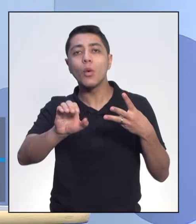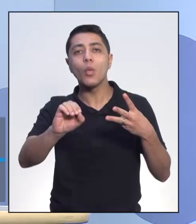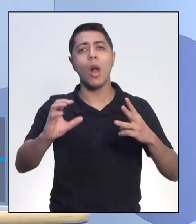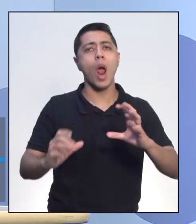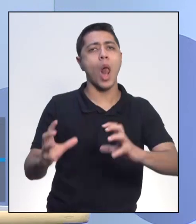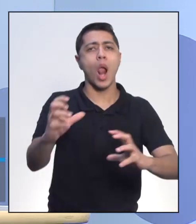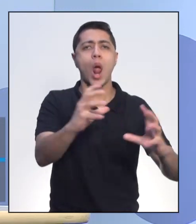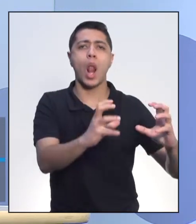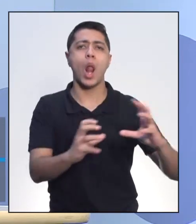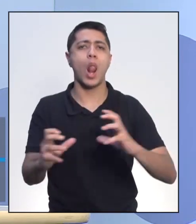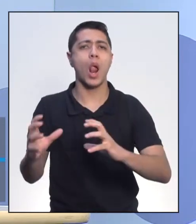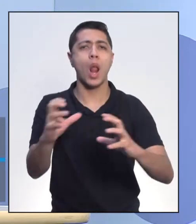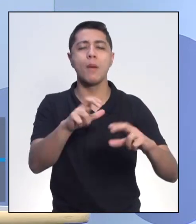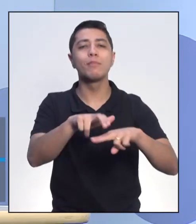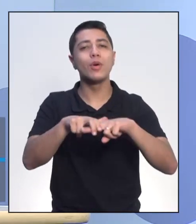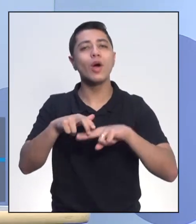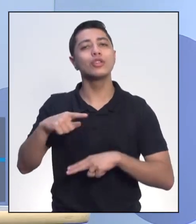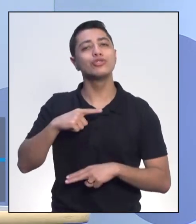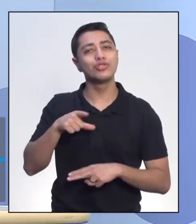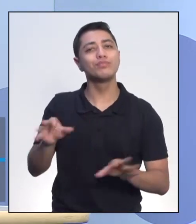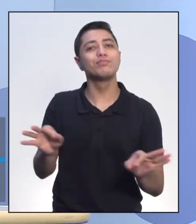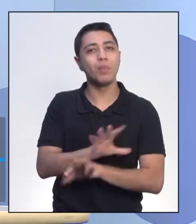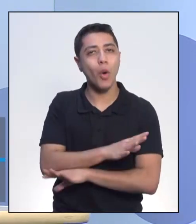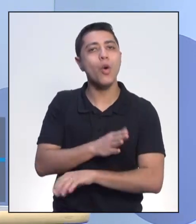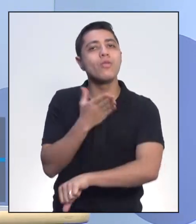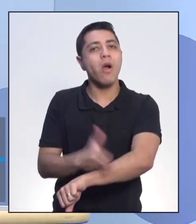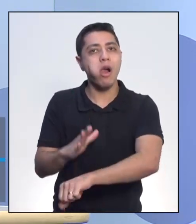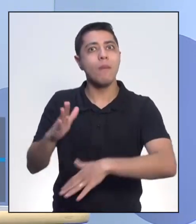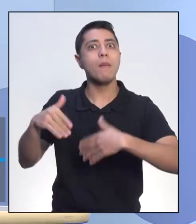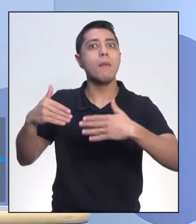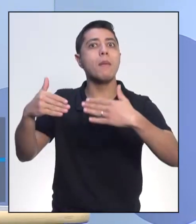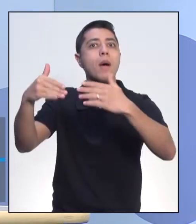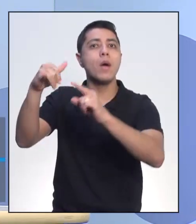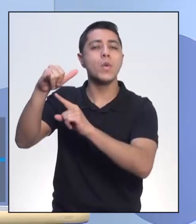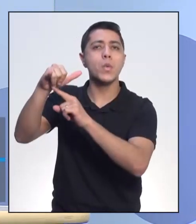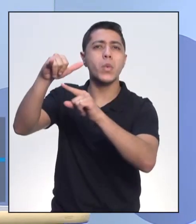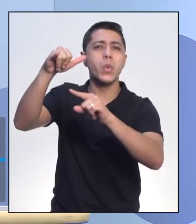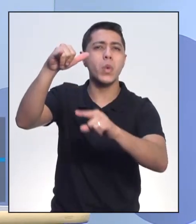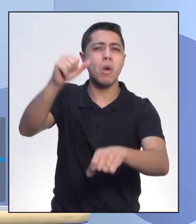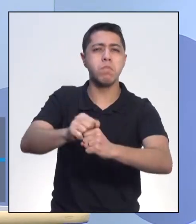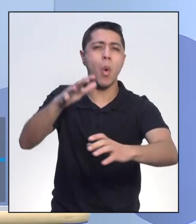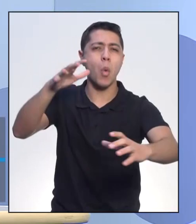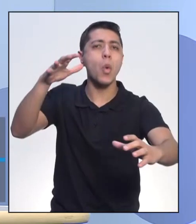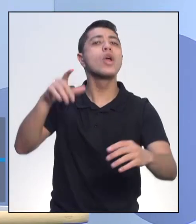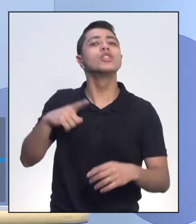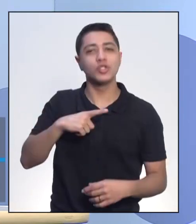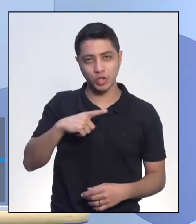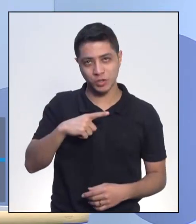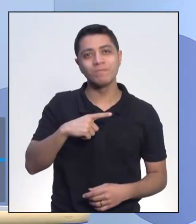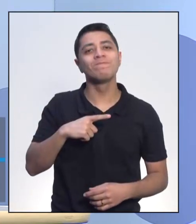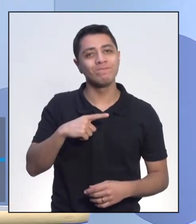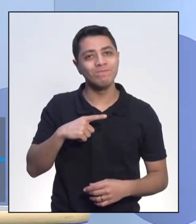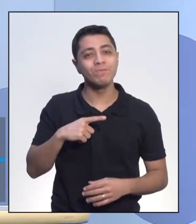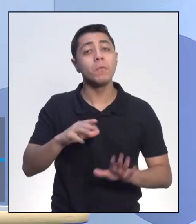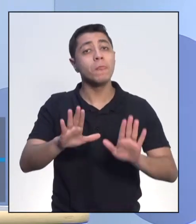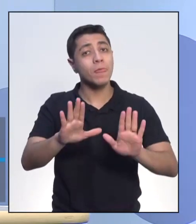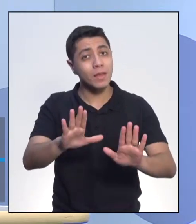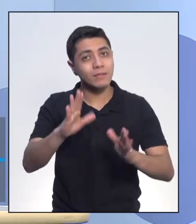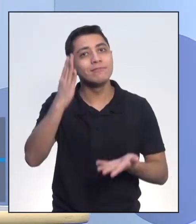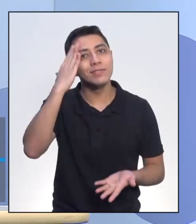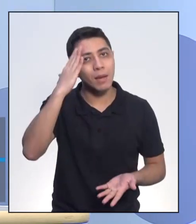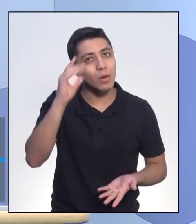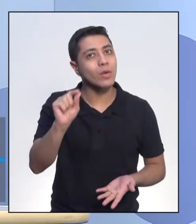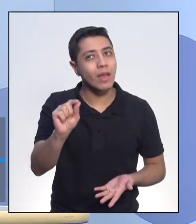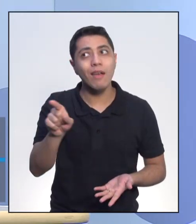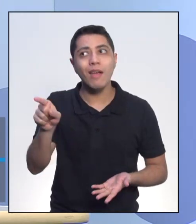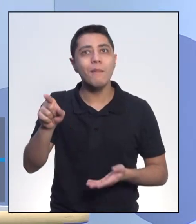Mas talvez também por conta das armas nucleares, né, professor, essa guerra não se exacerbe, porque, afinal, né, armas nucleares, o